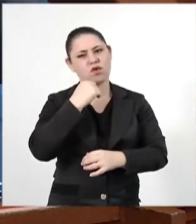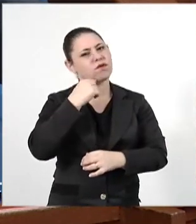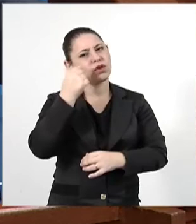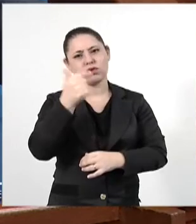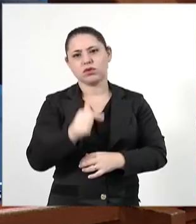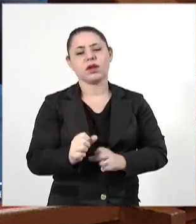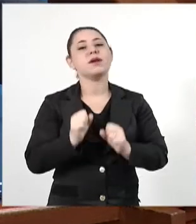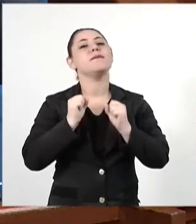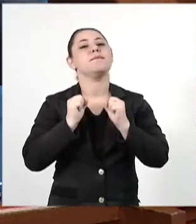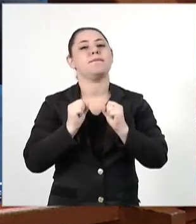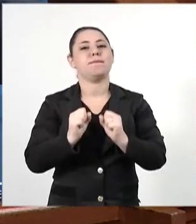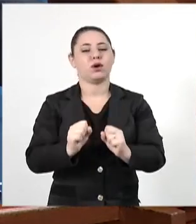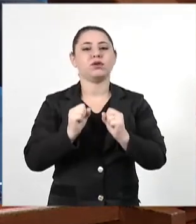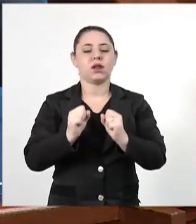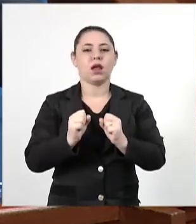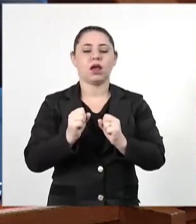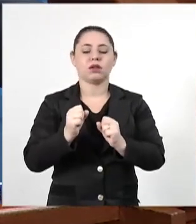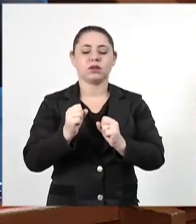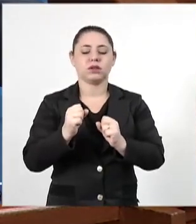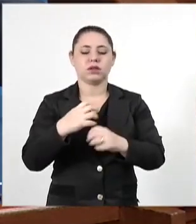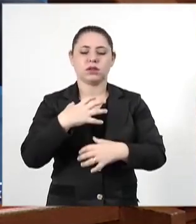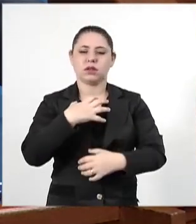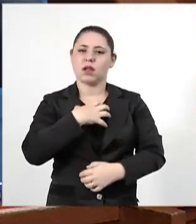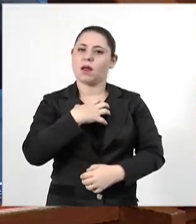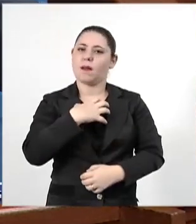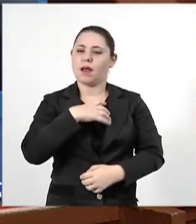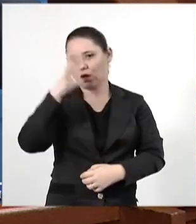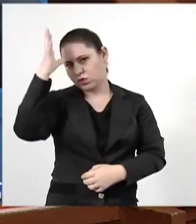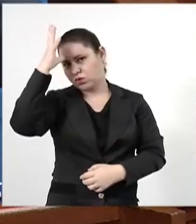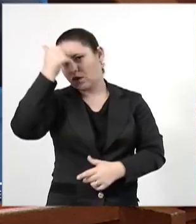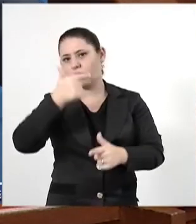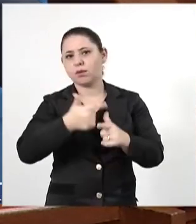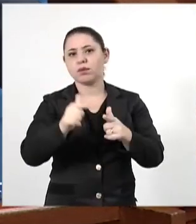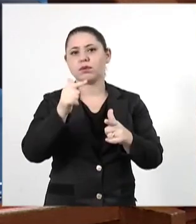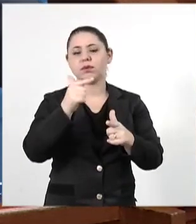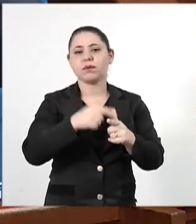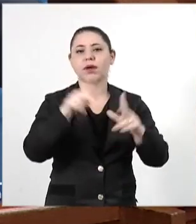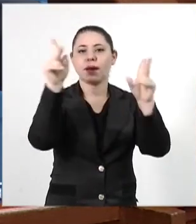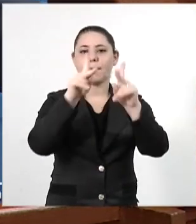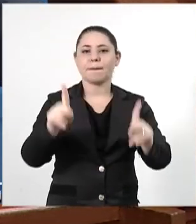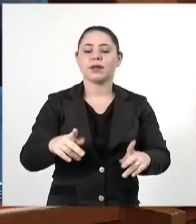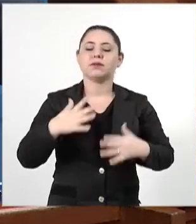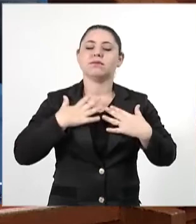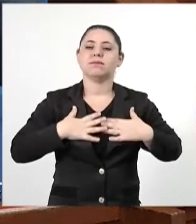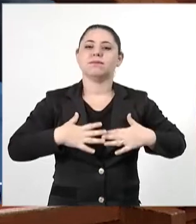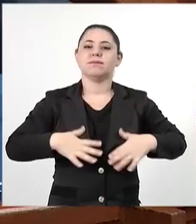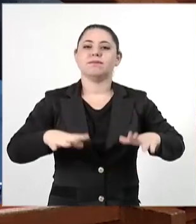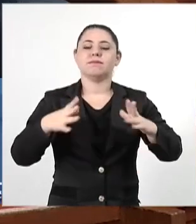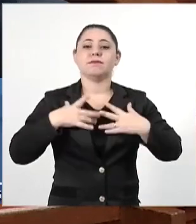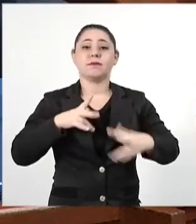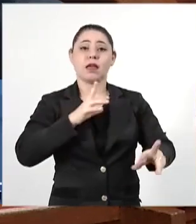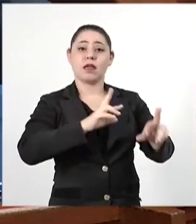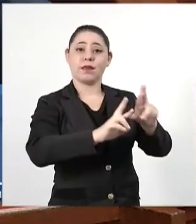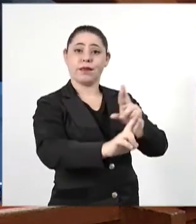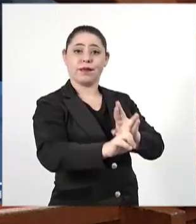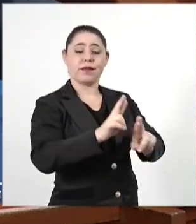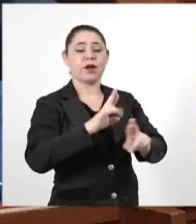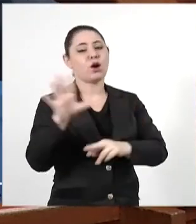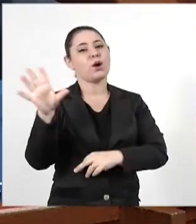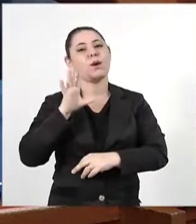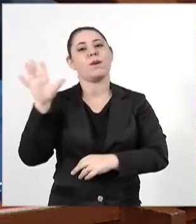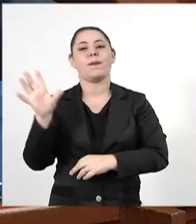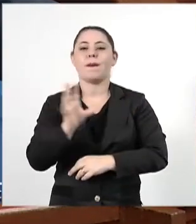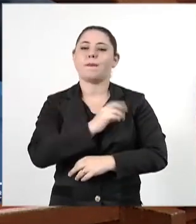nós contaremos com a sensibilidade e a resolução desse problema para que a paz, a tranquilidade, a harmonia e, sobretudo, o